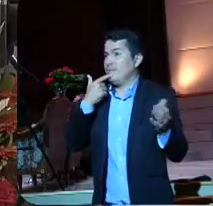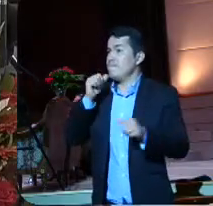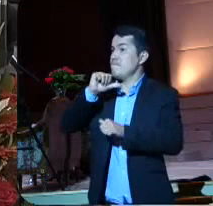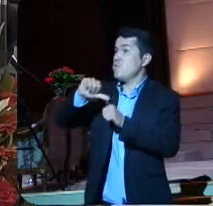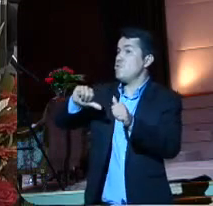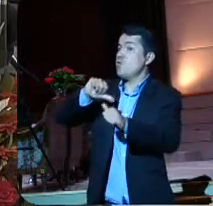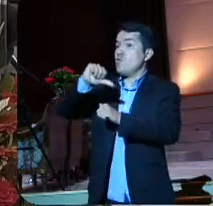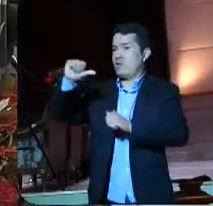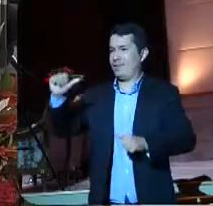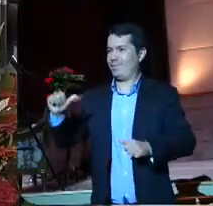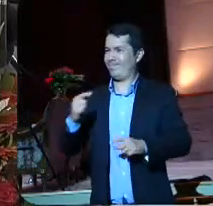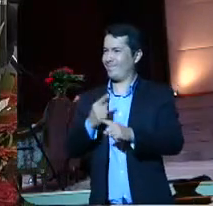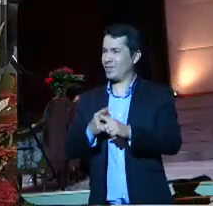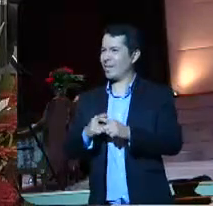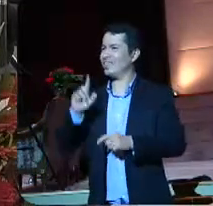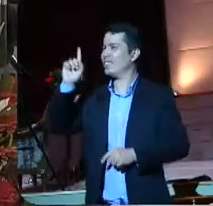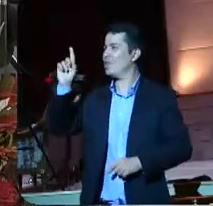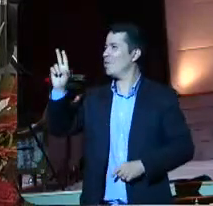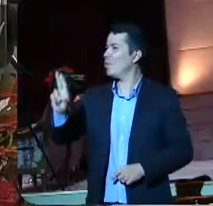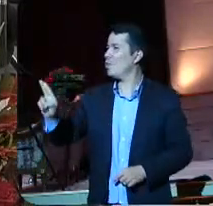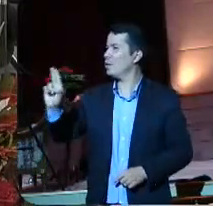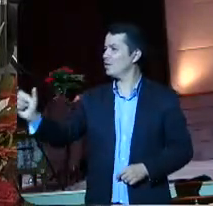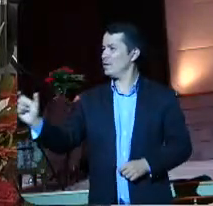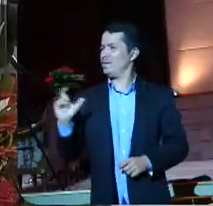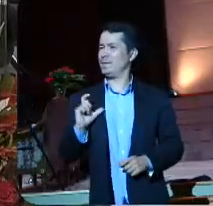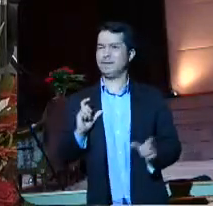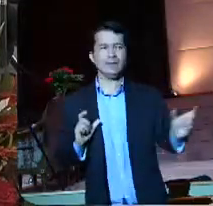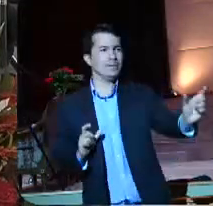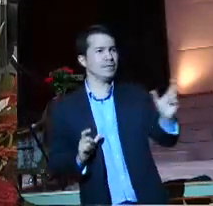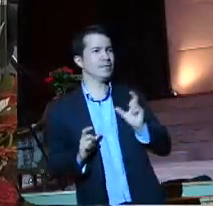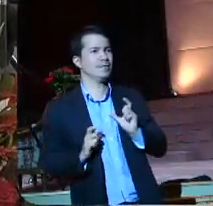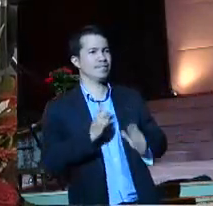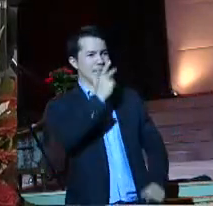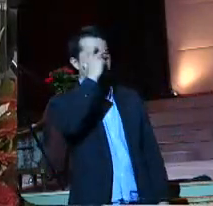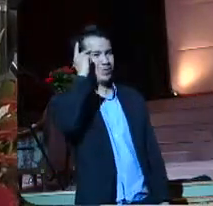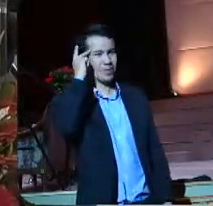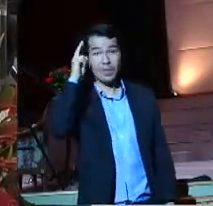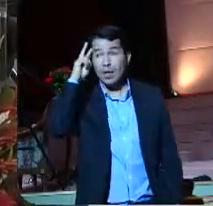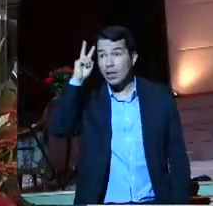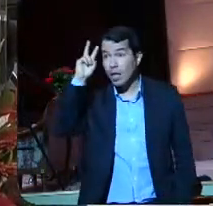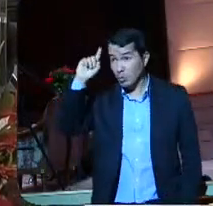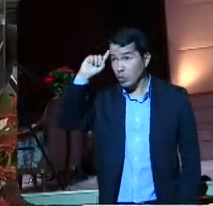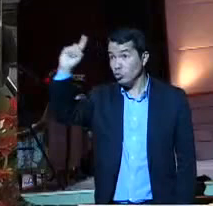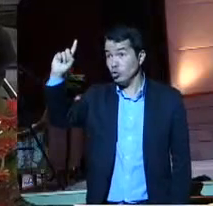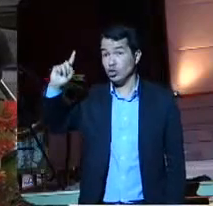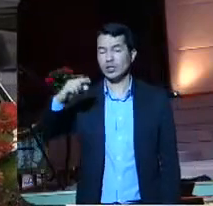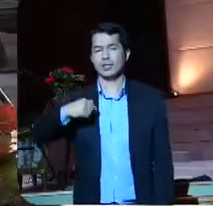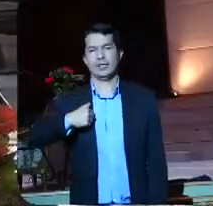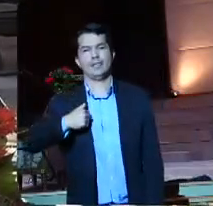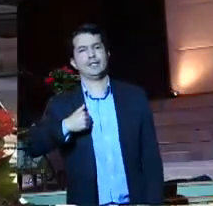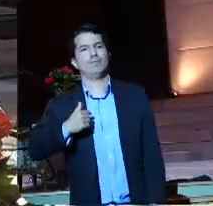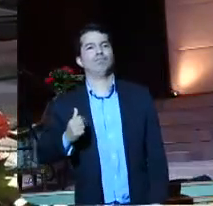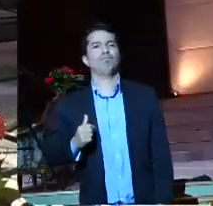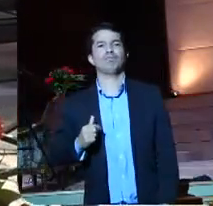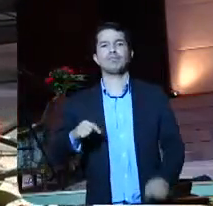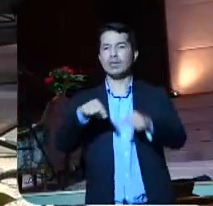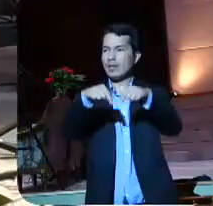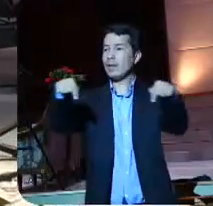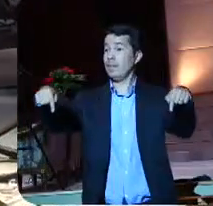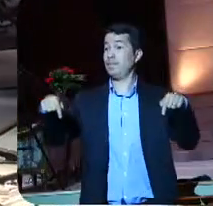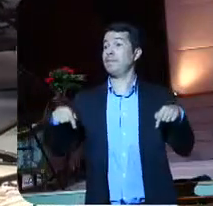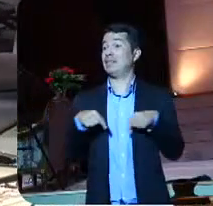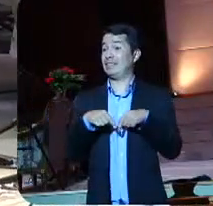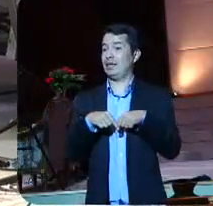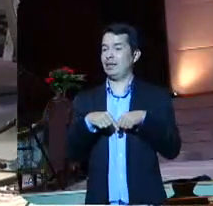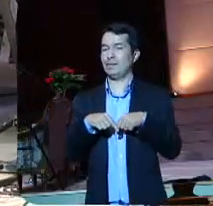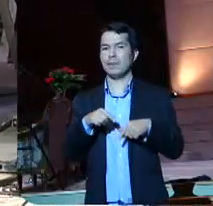Deus. Eu me lembro uma vez que eu estava no meu gabinete e o meu telefone, ele não é direto. Então você